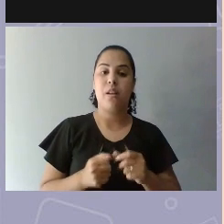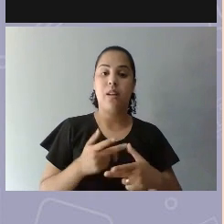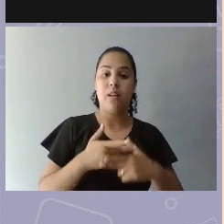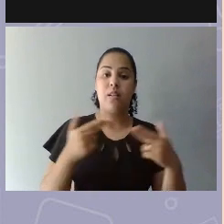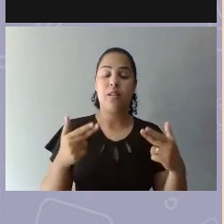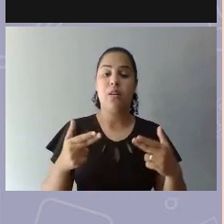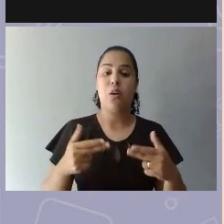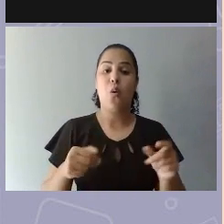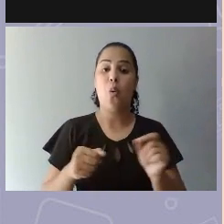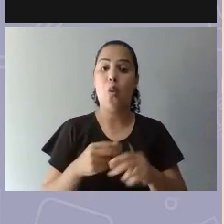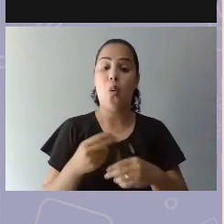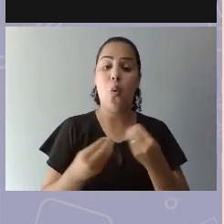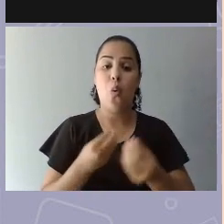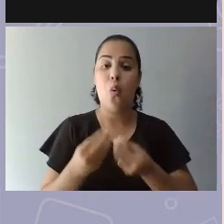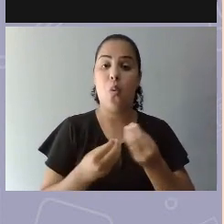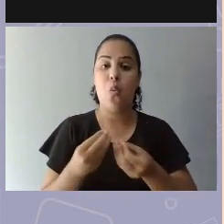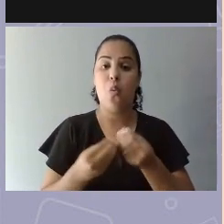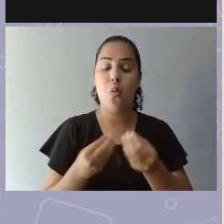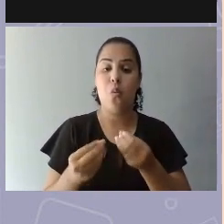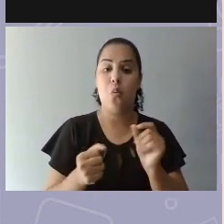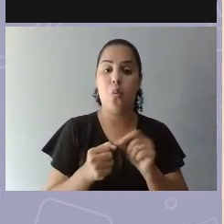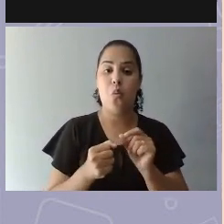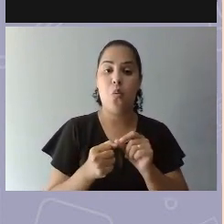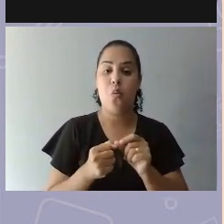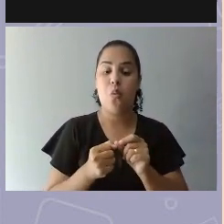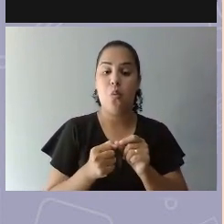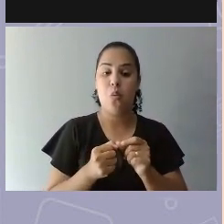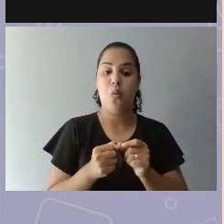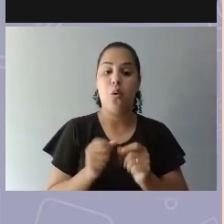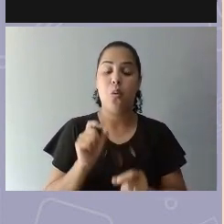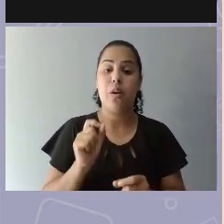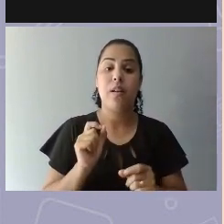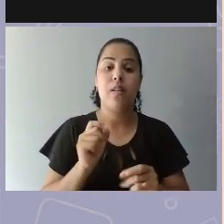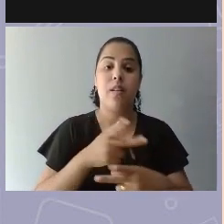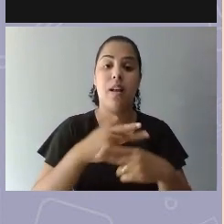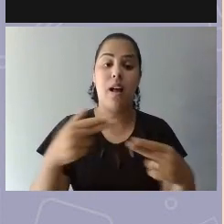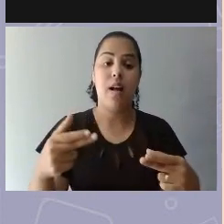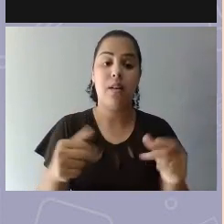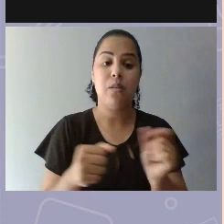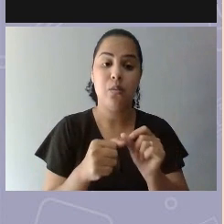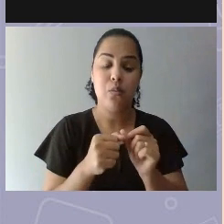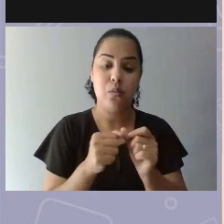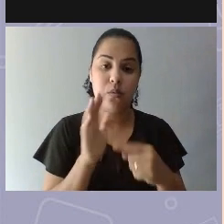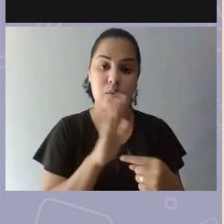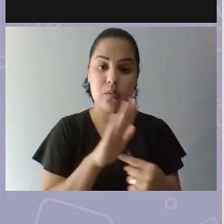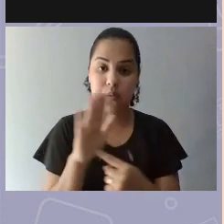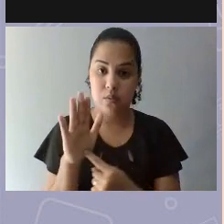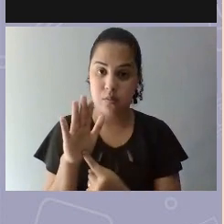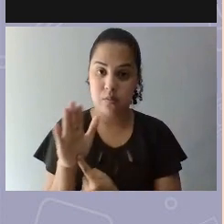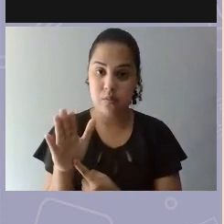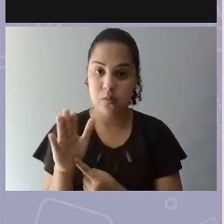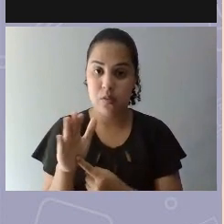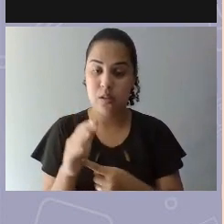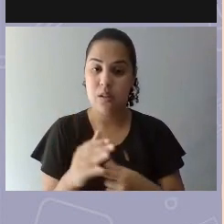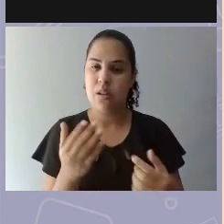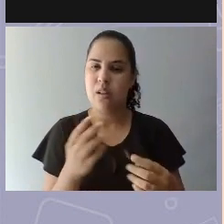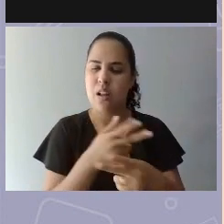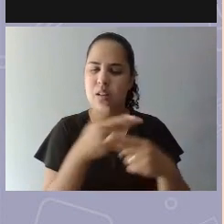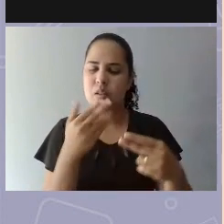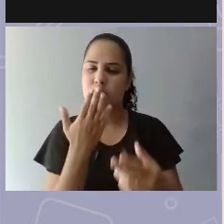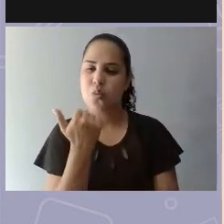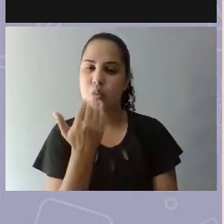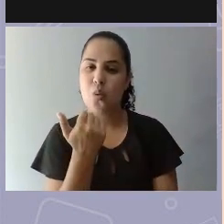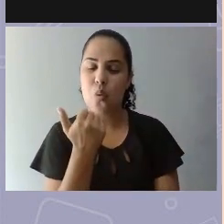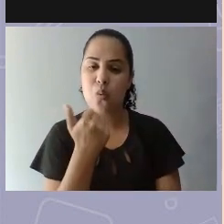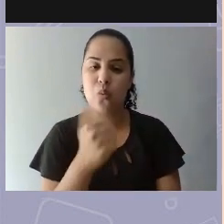na membrana das células que está relacionado à desidratação que esse processo de conservação dos alimentos ele está justamente